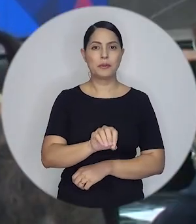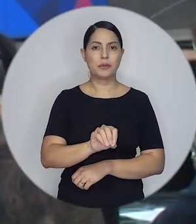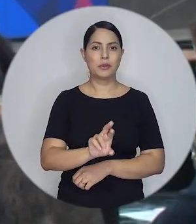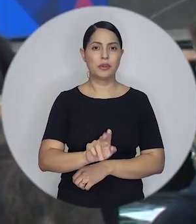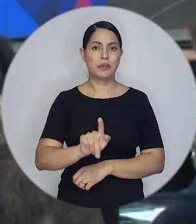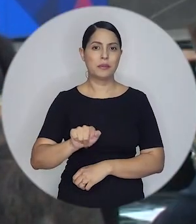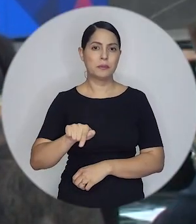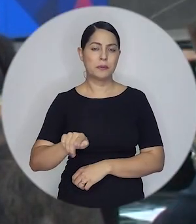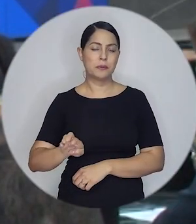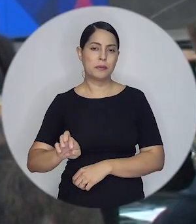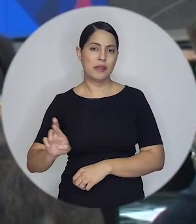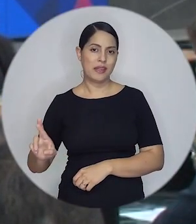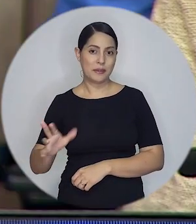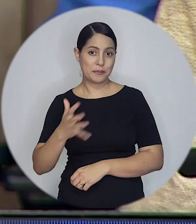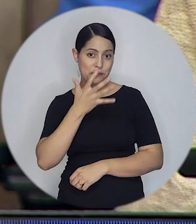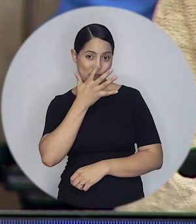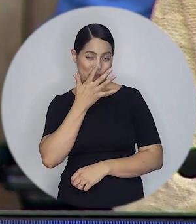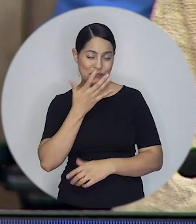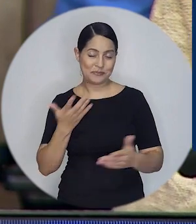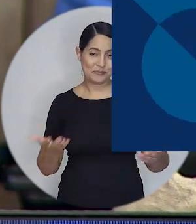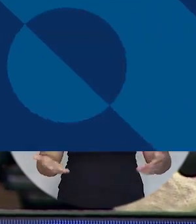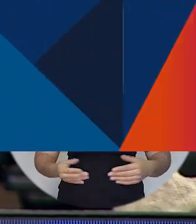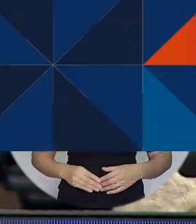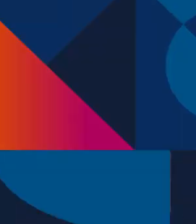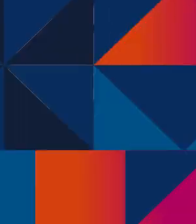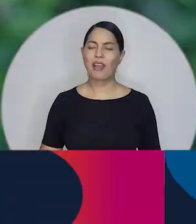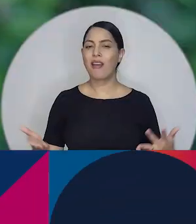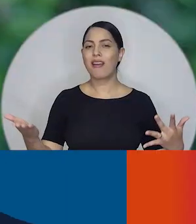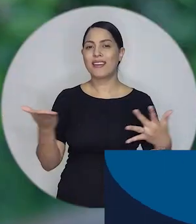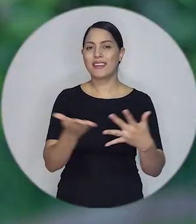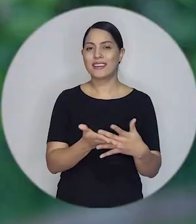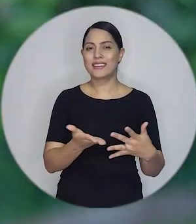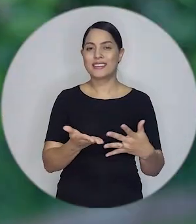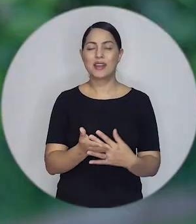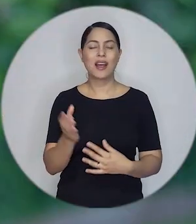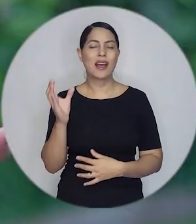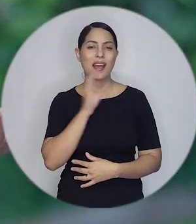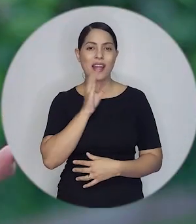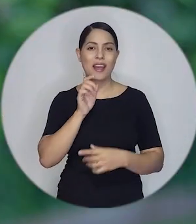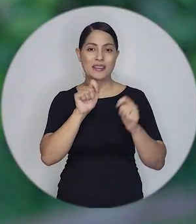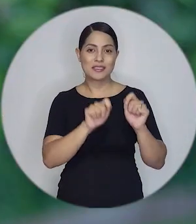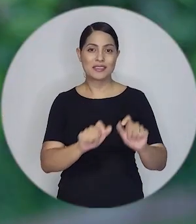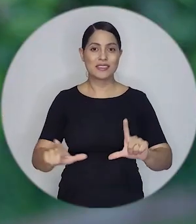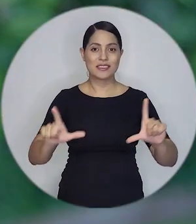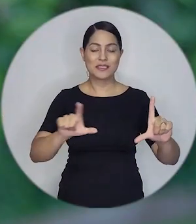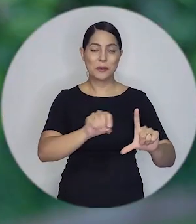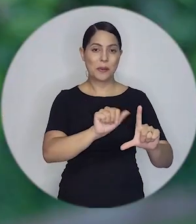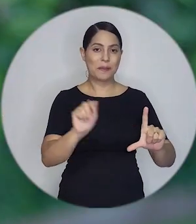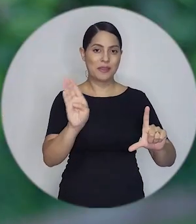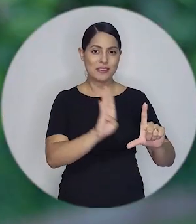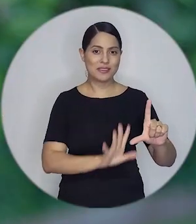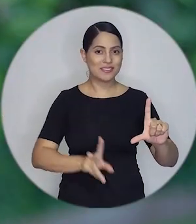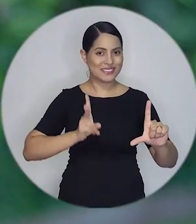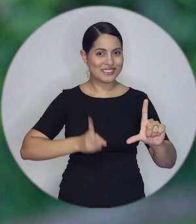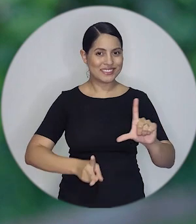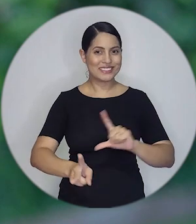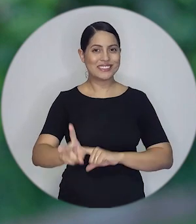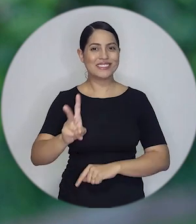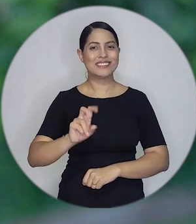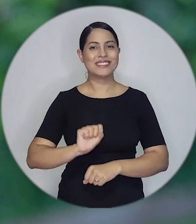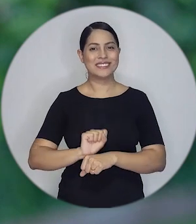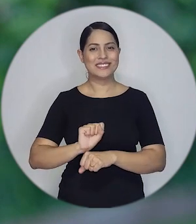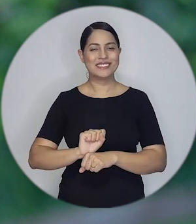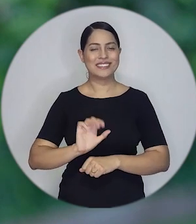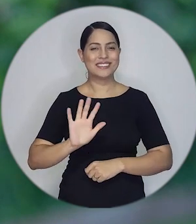em oab.org.br. Não deixe de conferir. Agora nós vamos para um breve intervalo. Voltamos na sequência